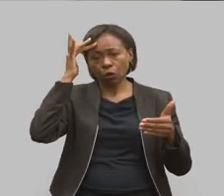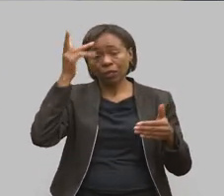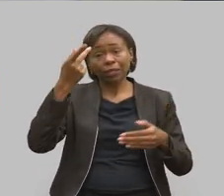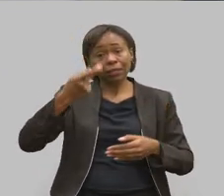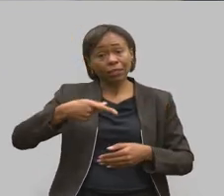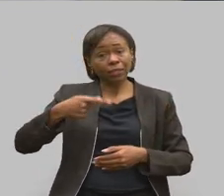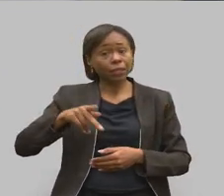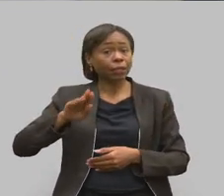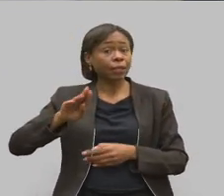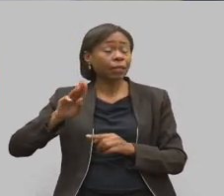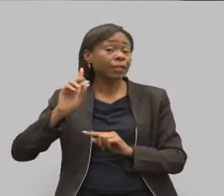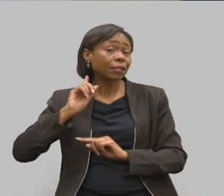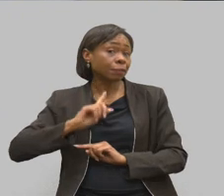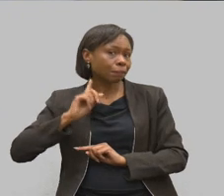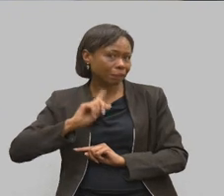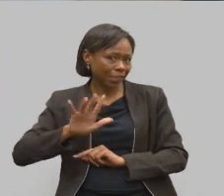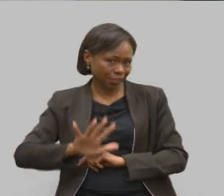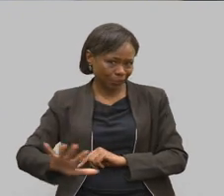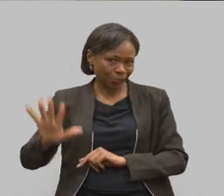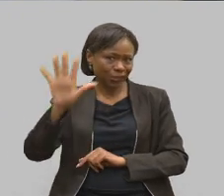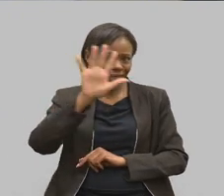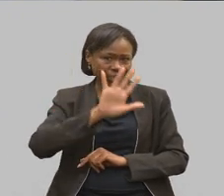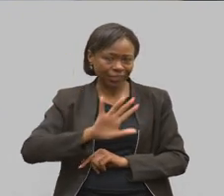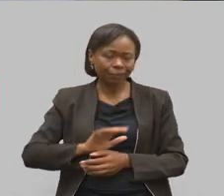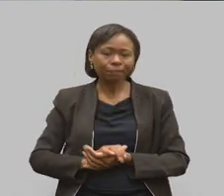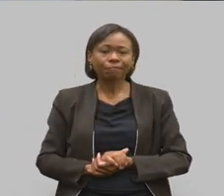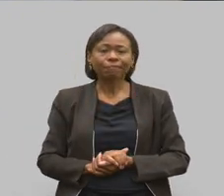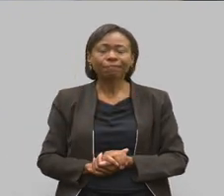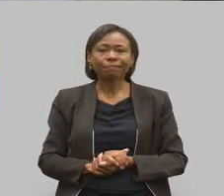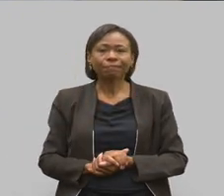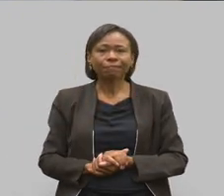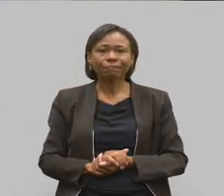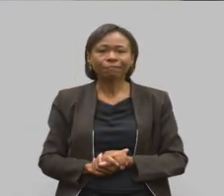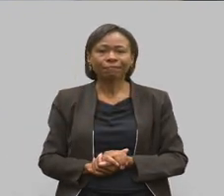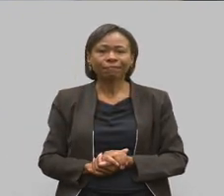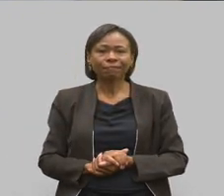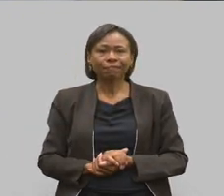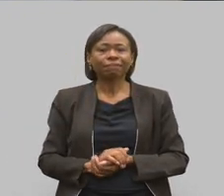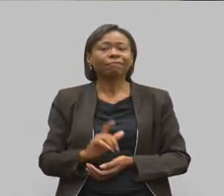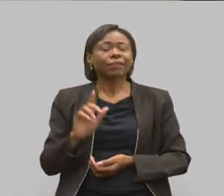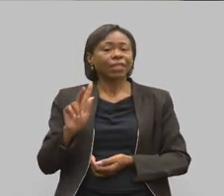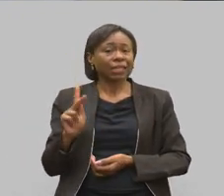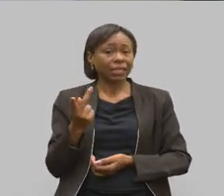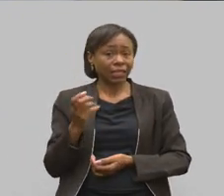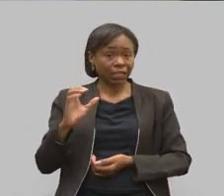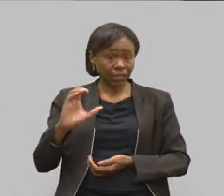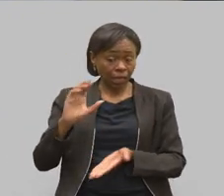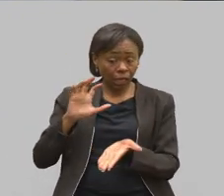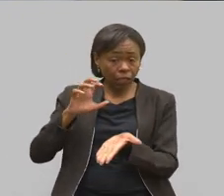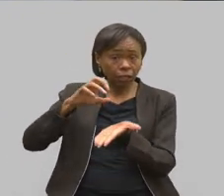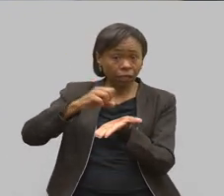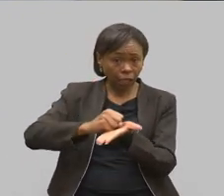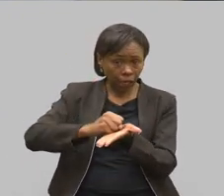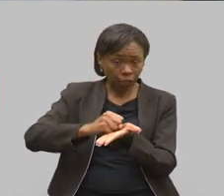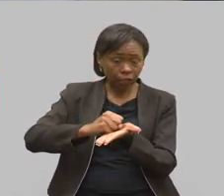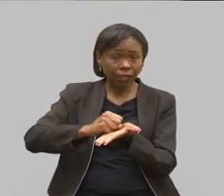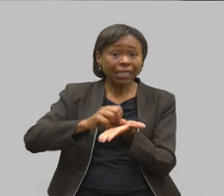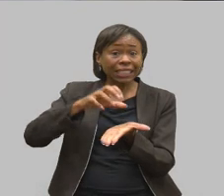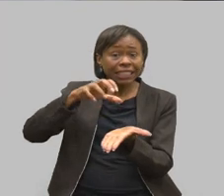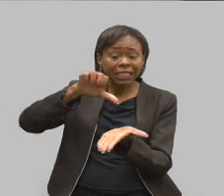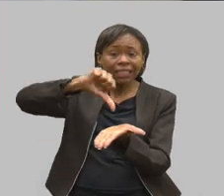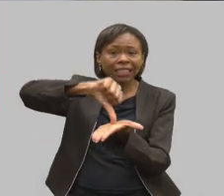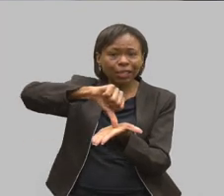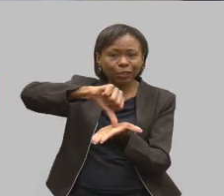de Belo Horizonte nós fomos formalmente credenciado como centro de doenças raras em dezembro de